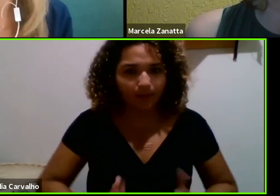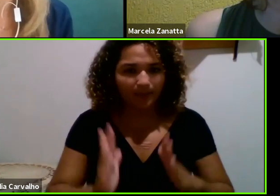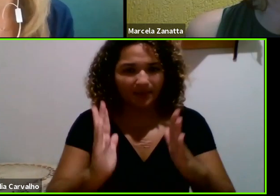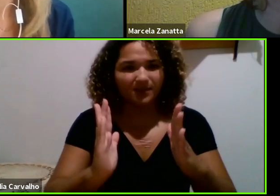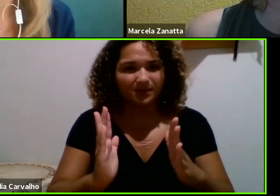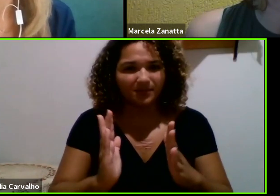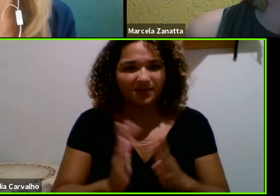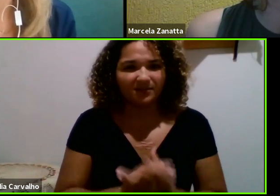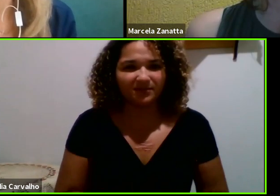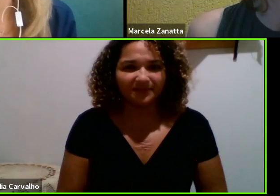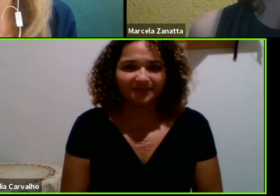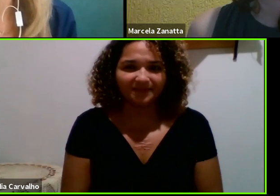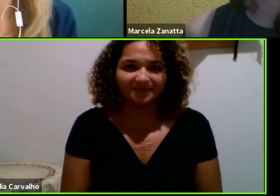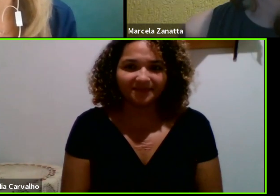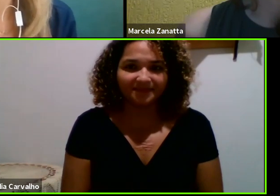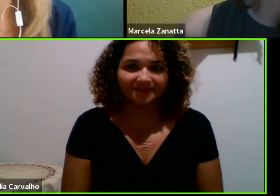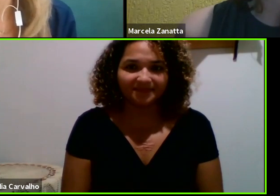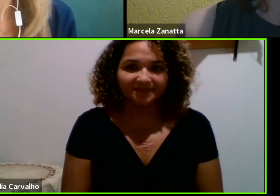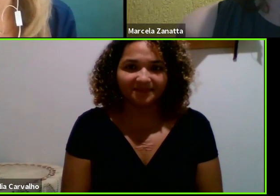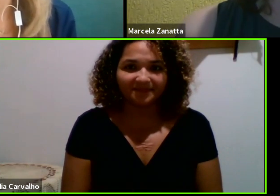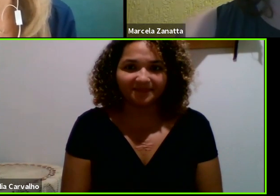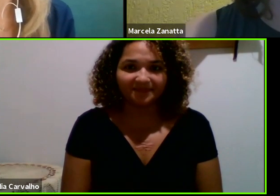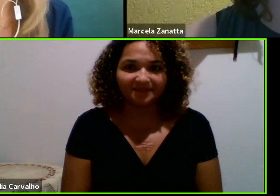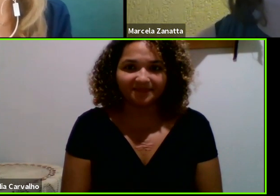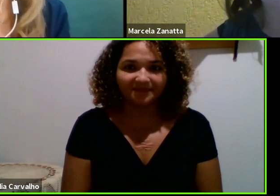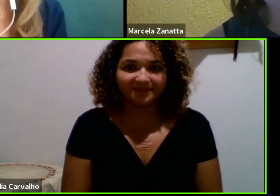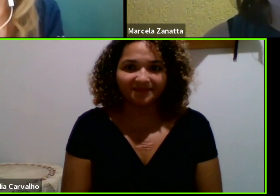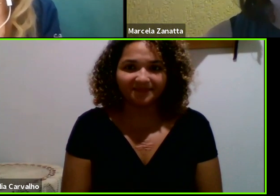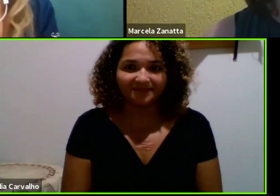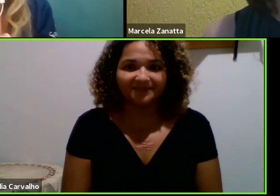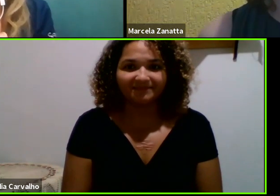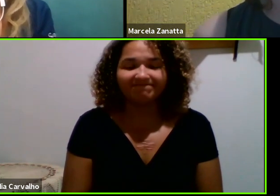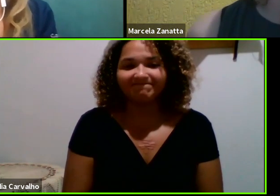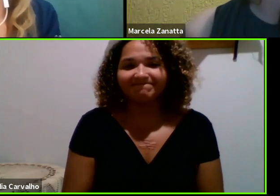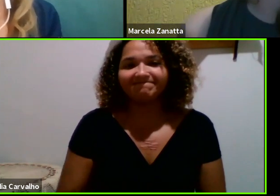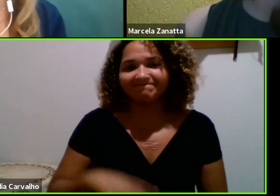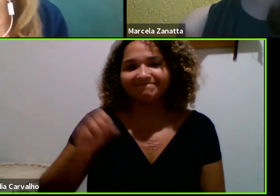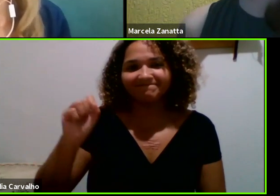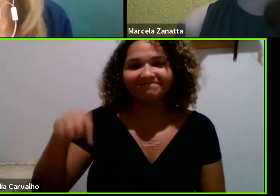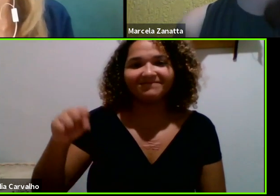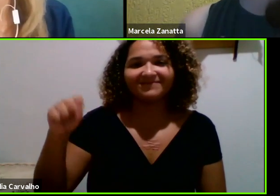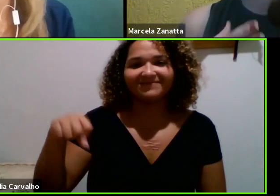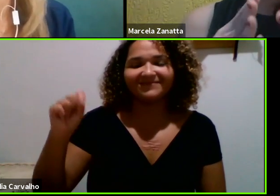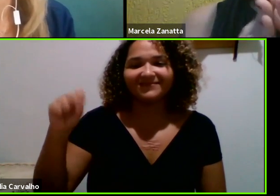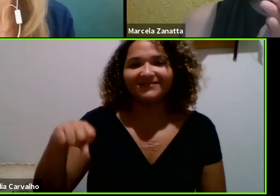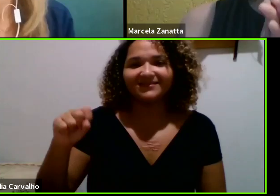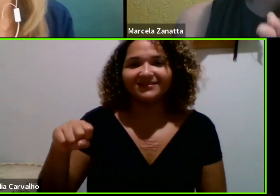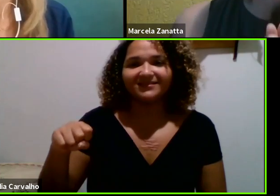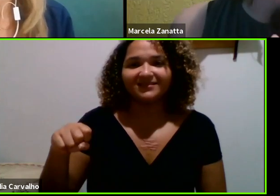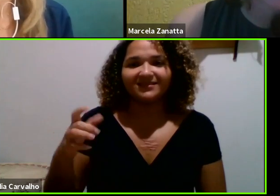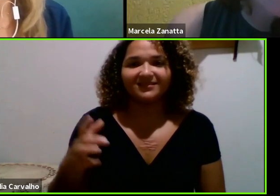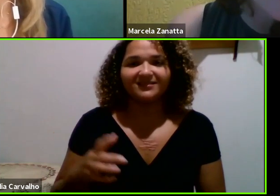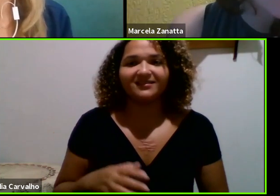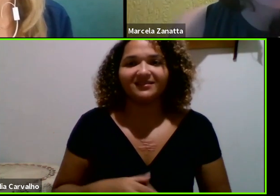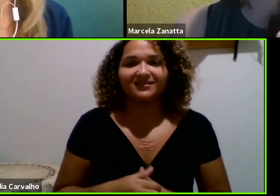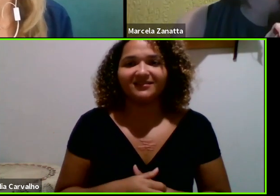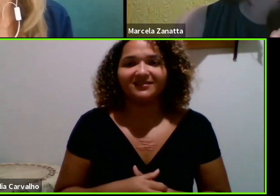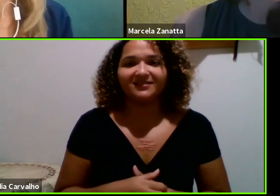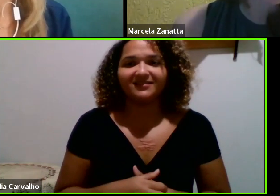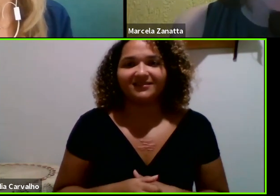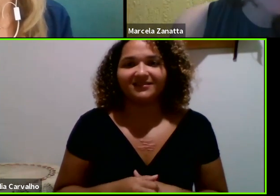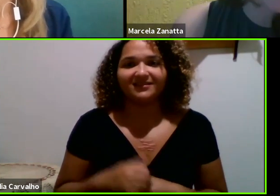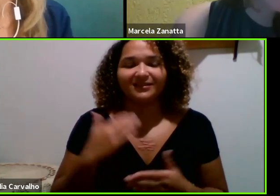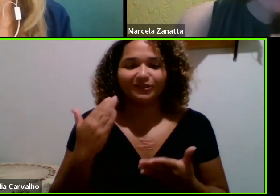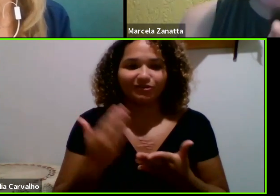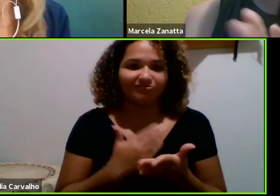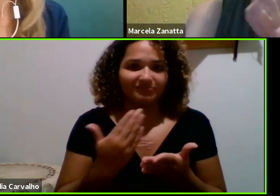acha que sim? Ai, como não, né? Com certeza, porque a gente está falando... Gente, se vocês pegarem um livro de obstetrícia super